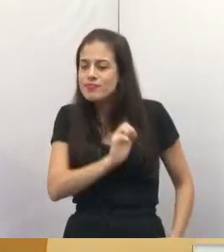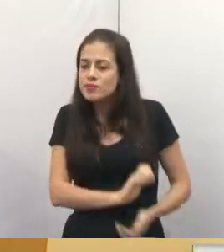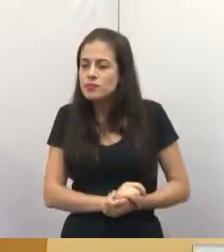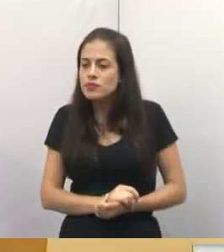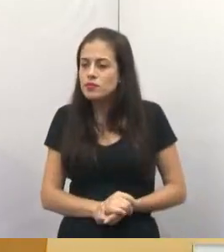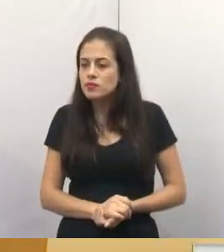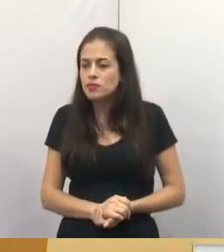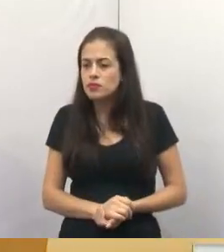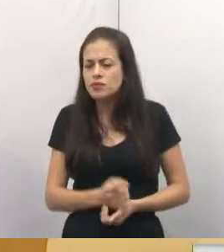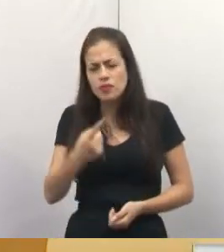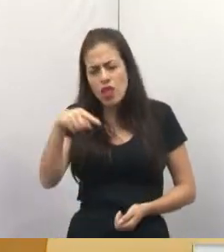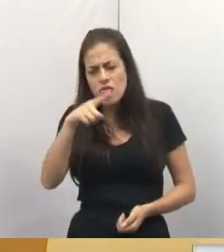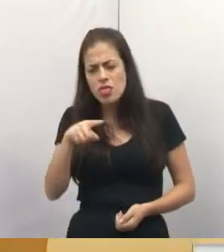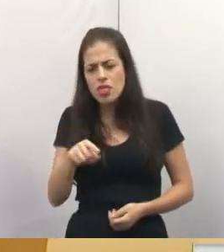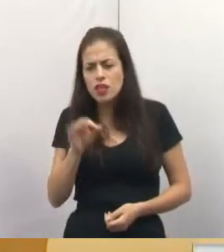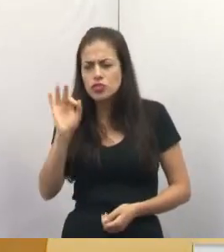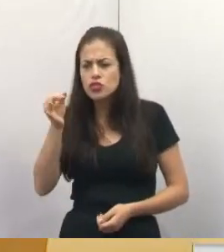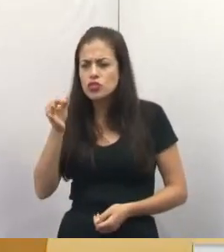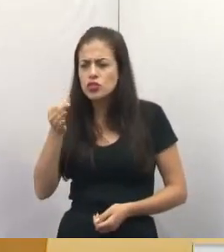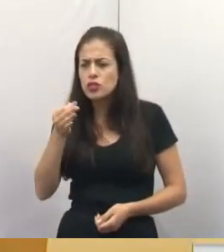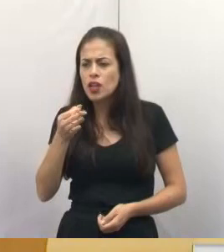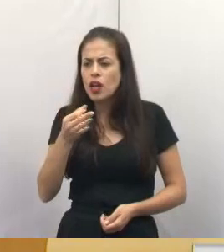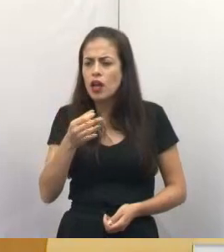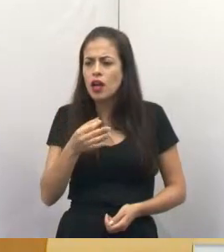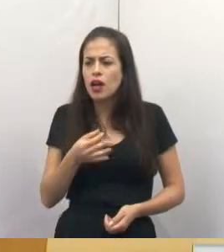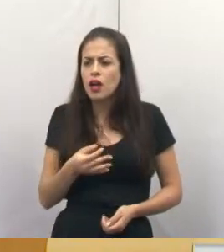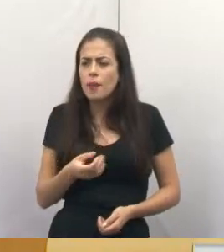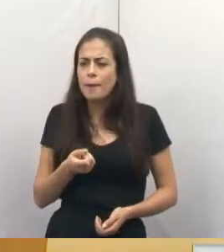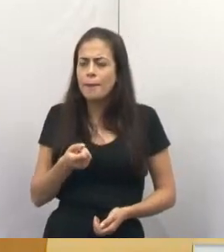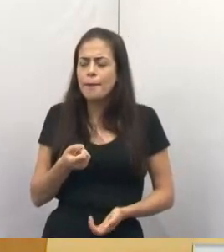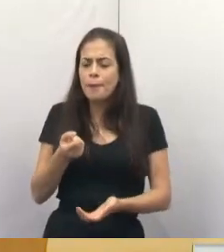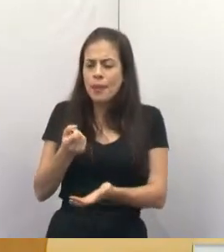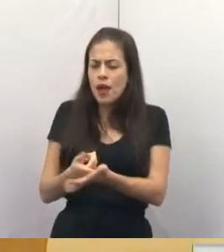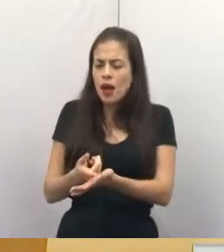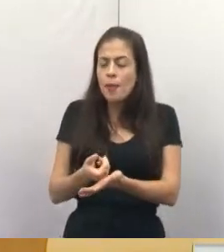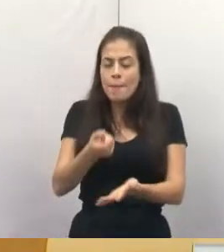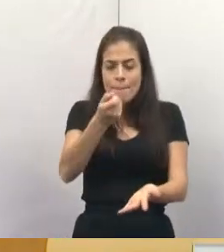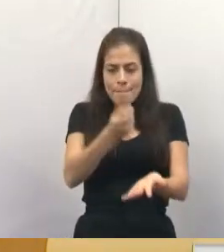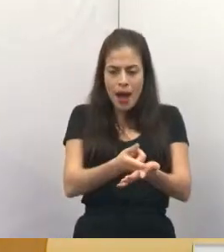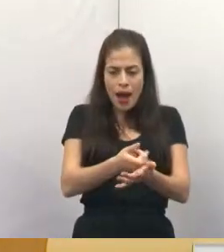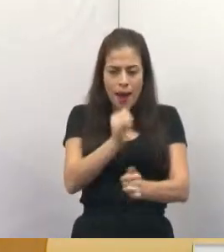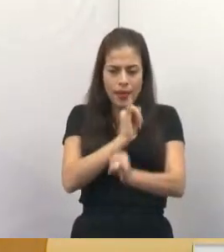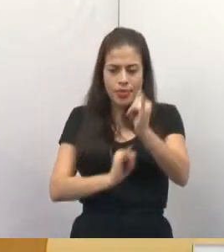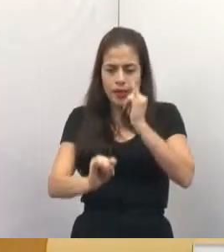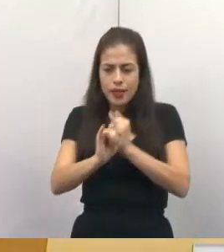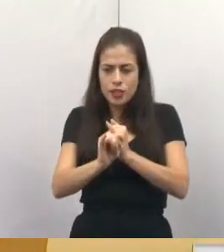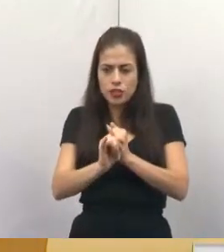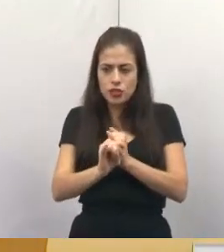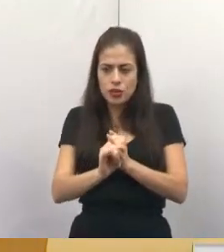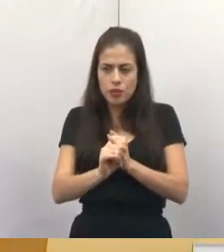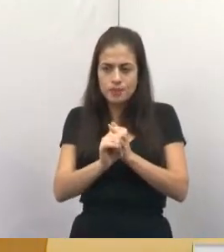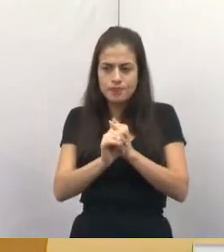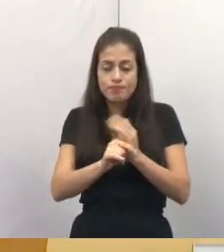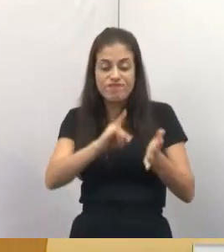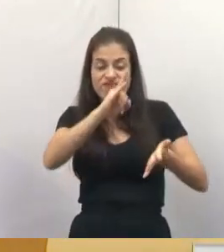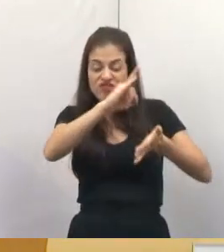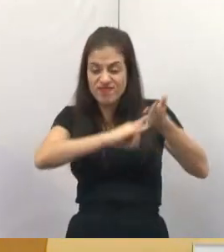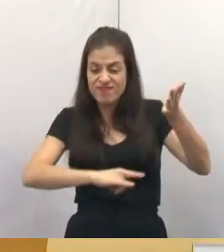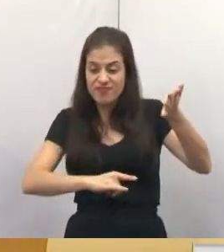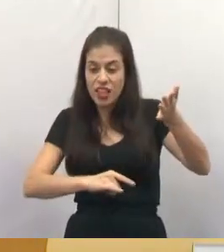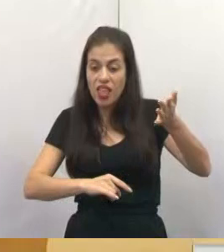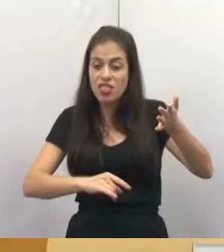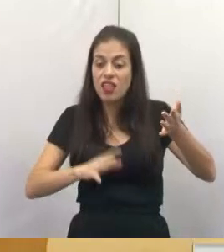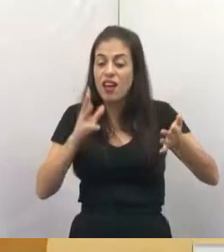Geralmente, vocês já compraram, quando a gente faz a compra na internet, você faz o pagamento de boleto, demora 2 dias para